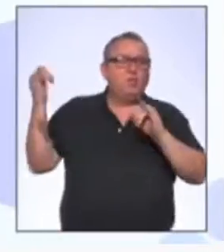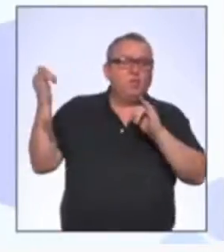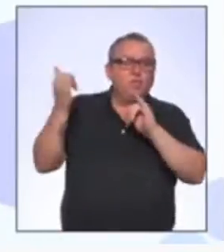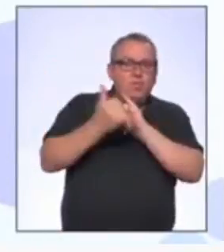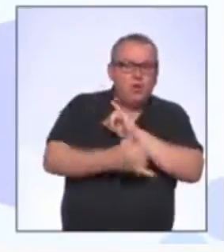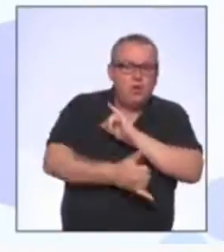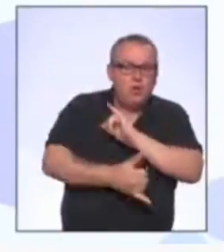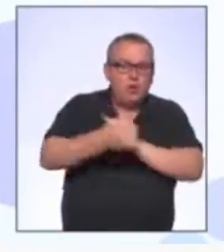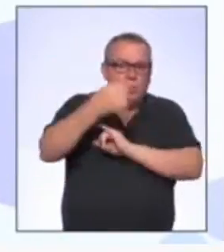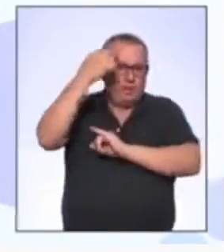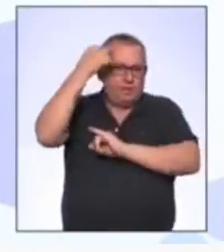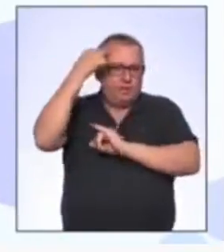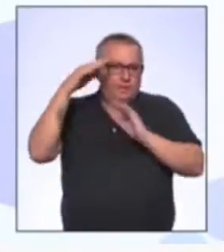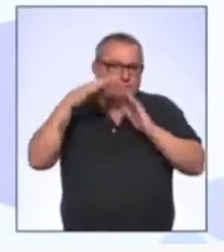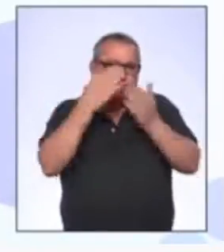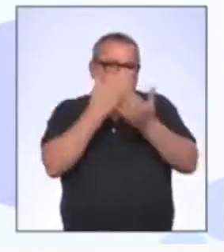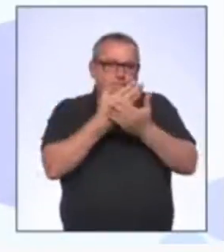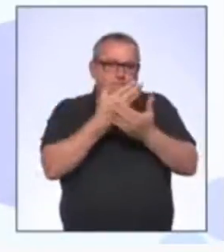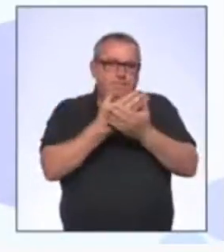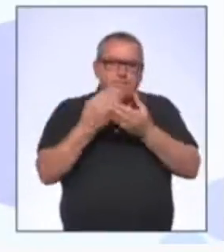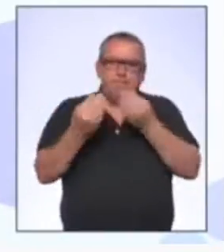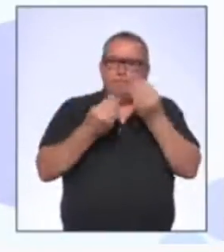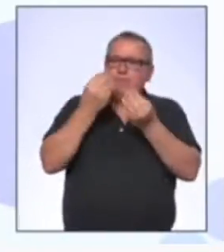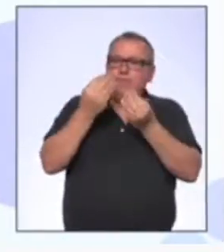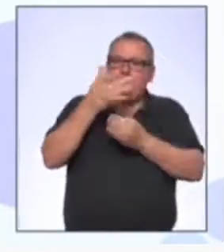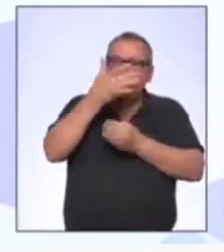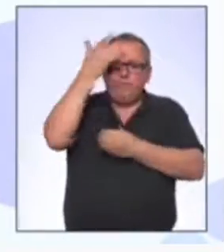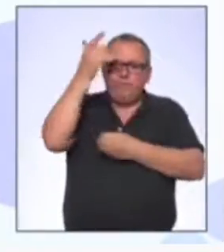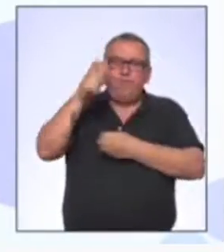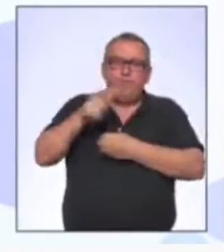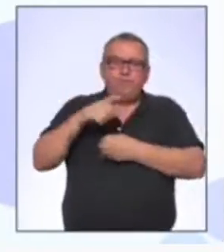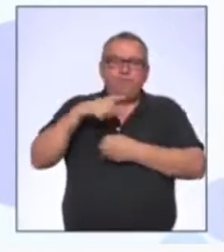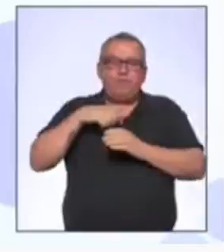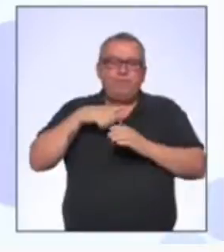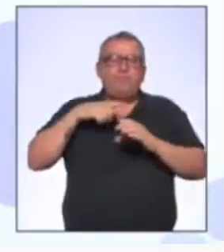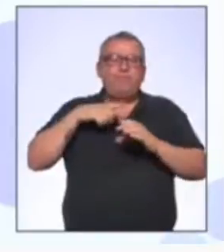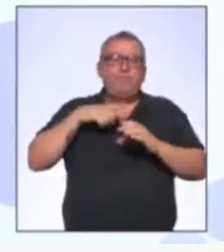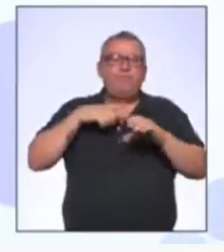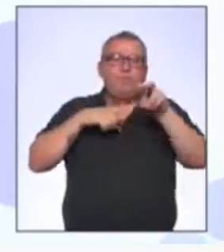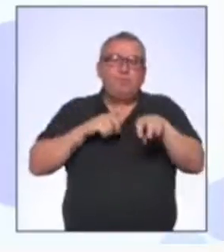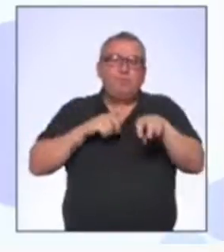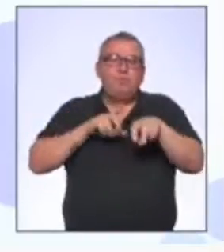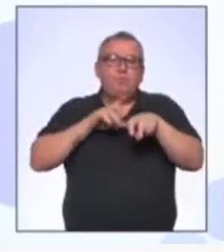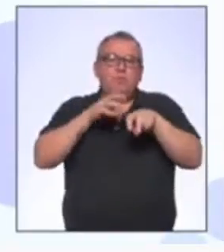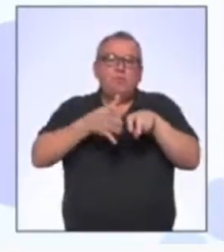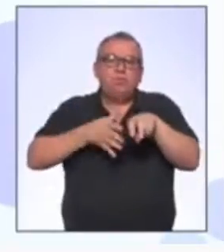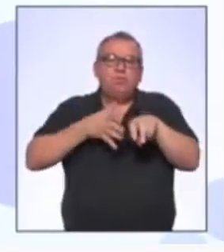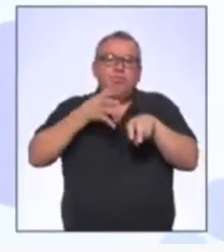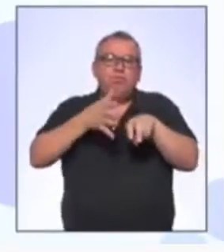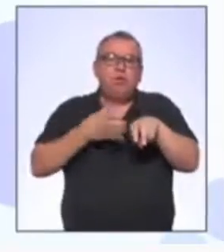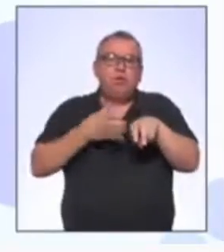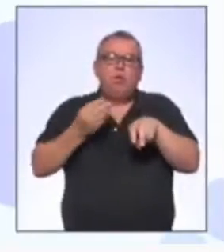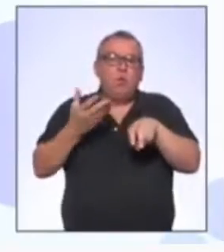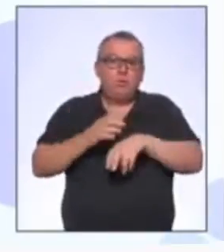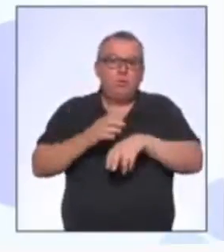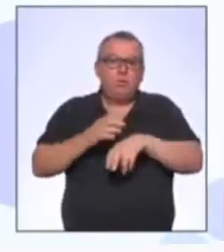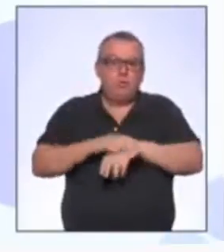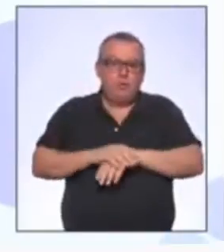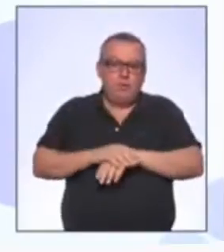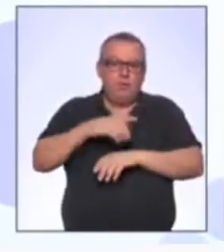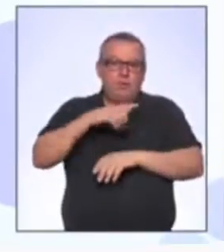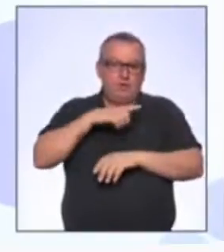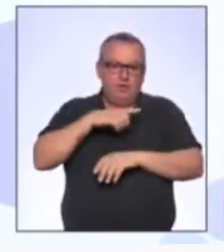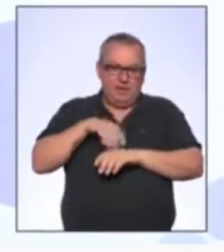pensa na escola como ficam esses esses estudantes que têm essas deficiências vídeo